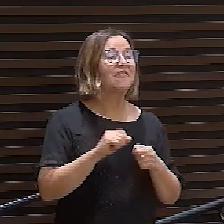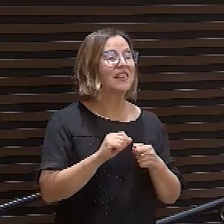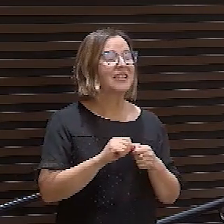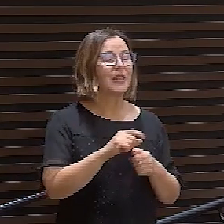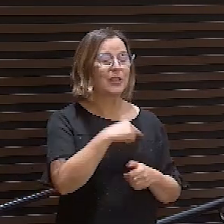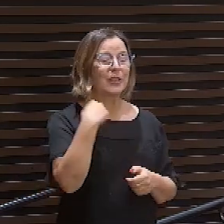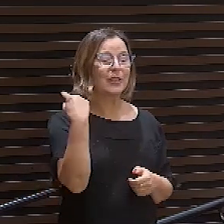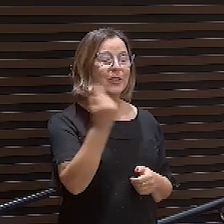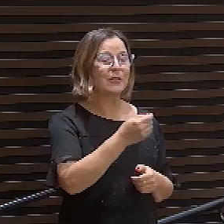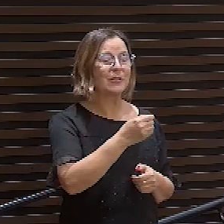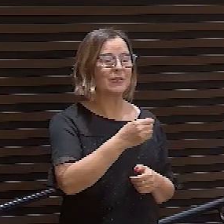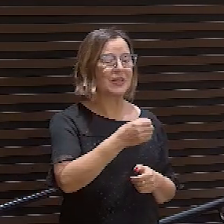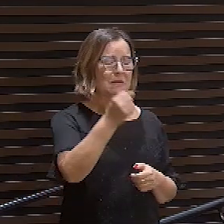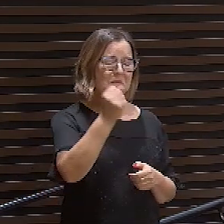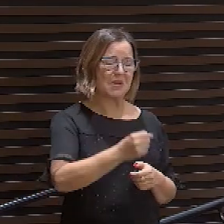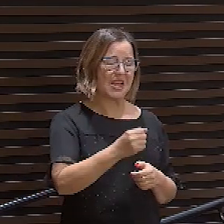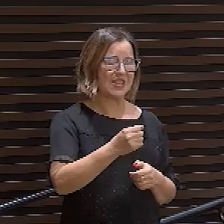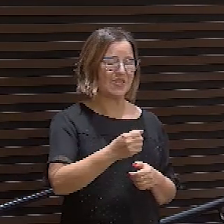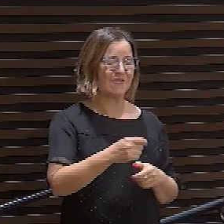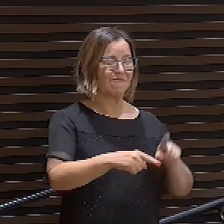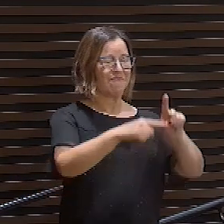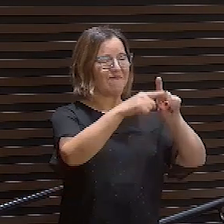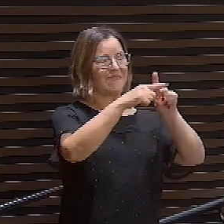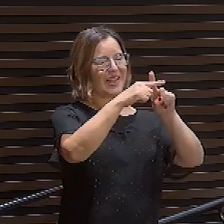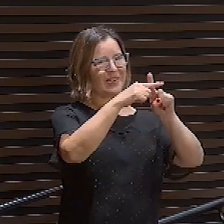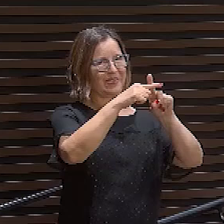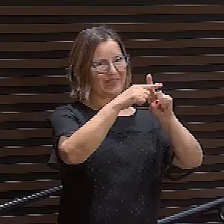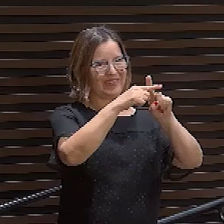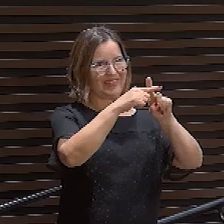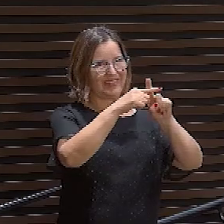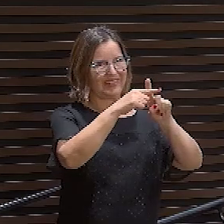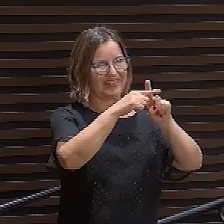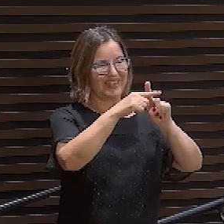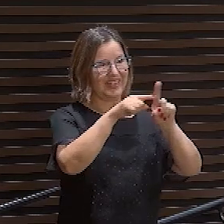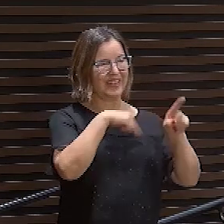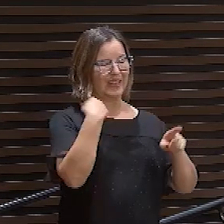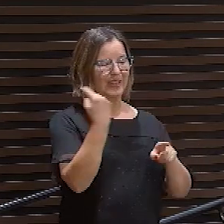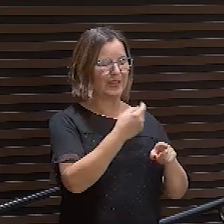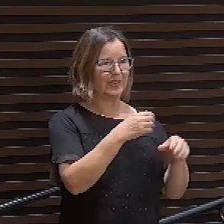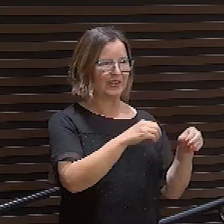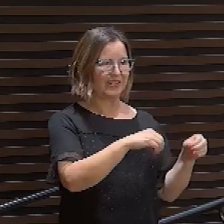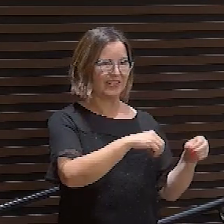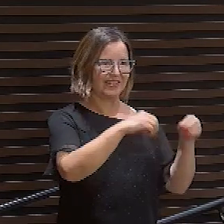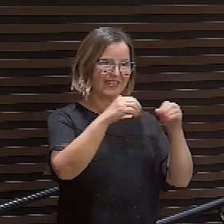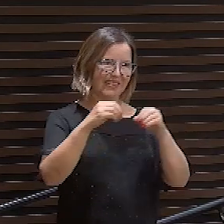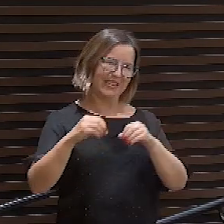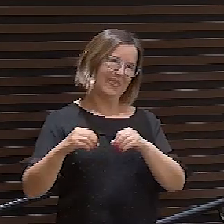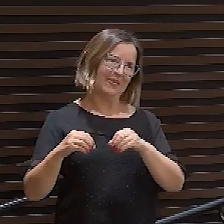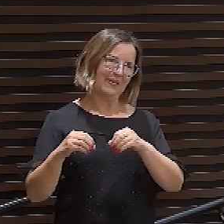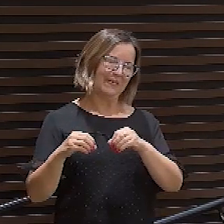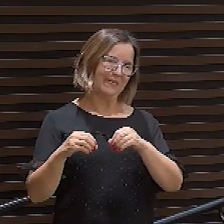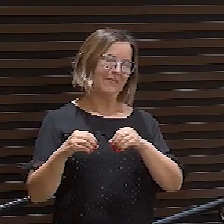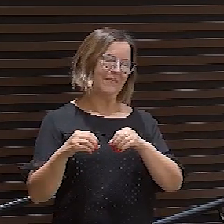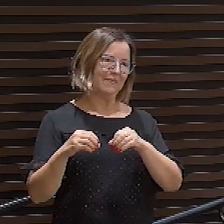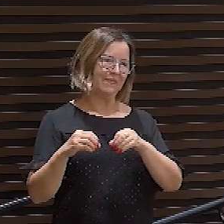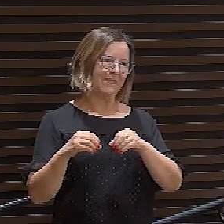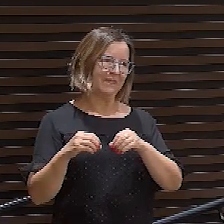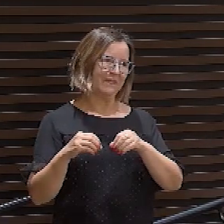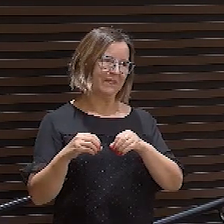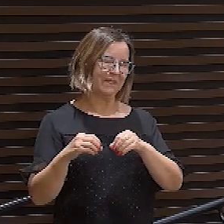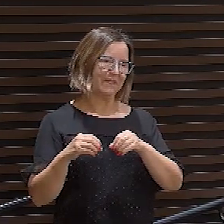matou lá na cruz do Calvário. E tirou-nos do trono. E Ele vem habitar em